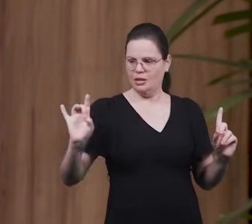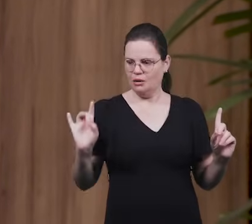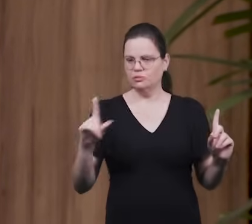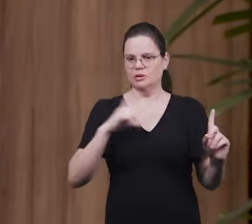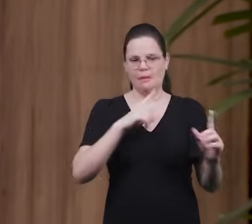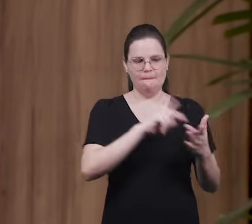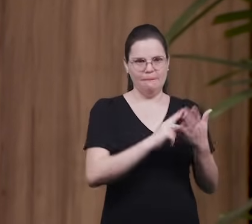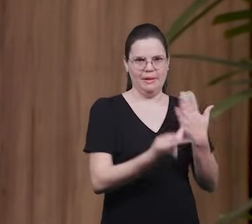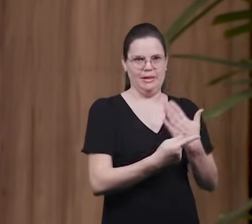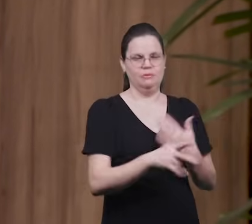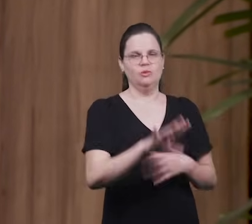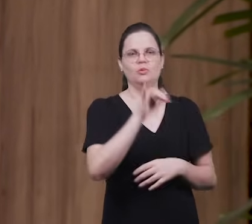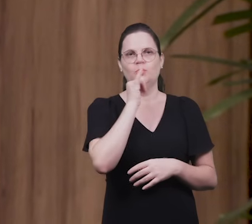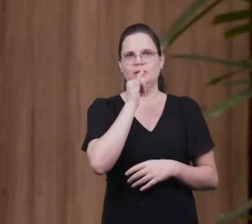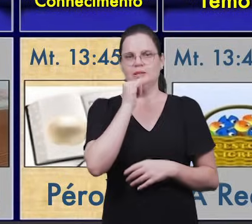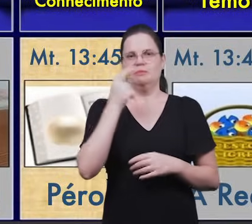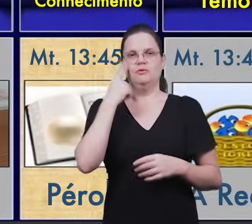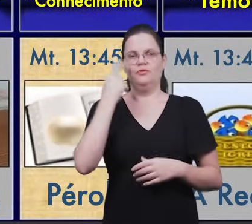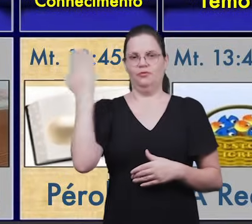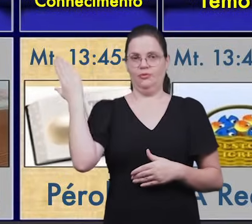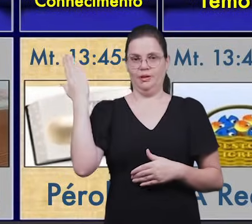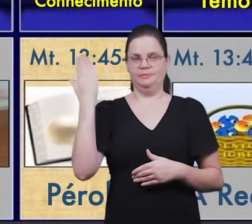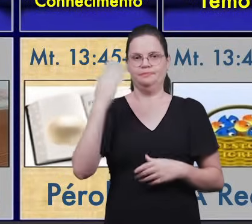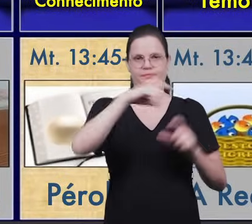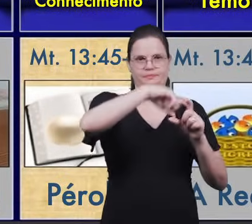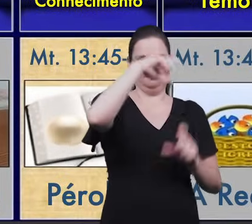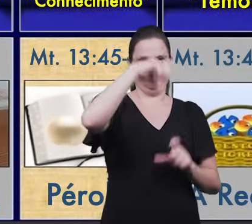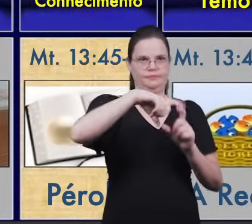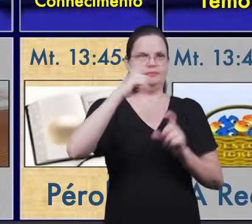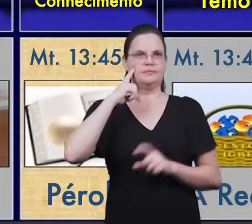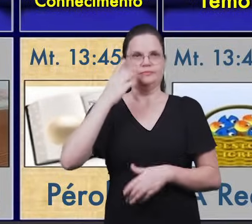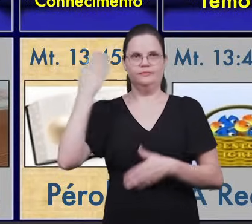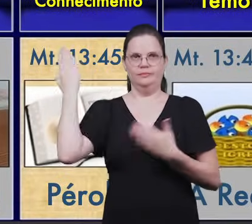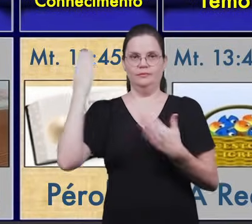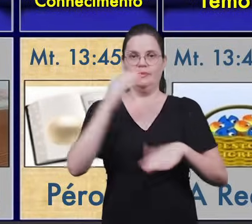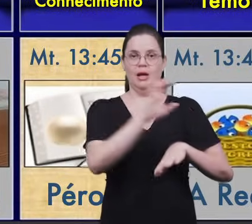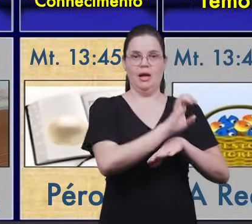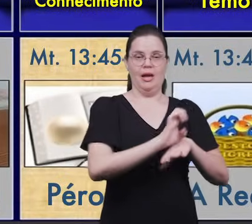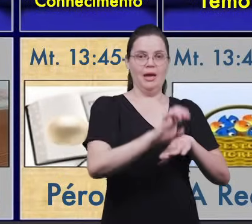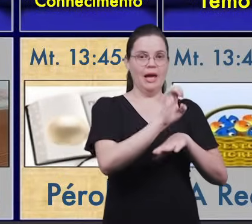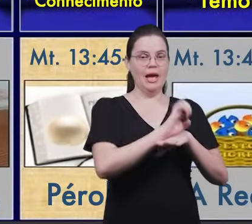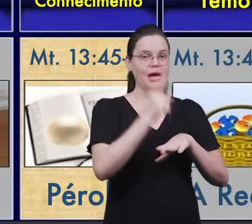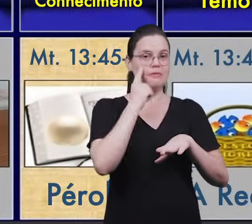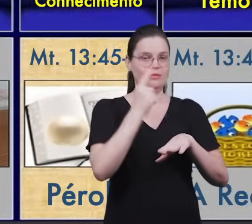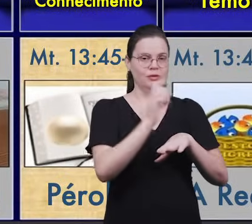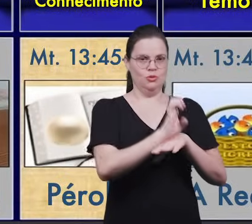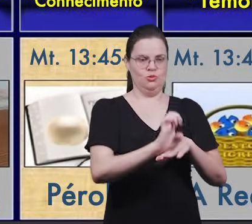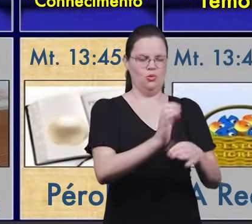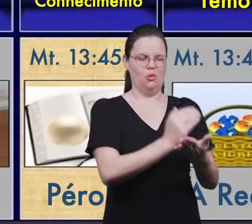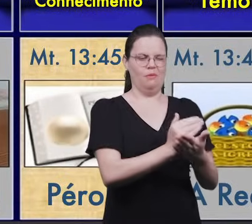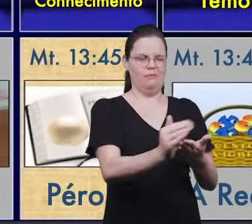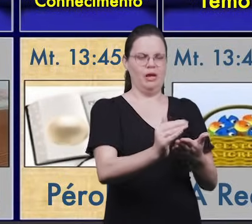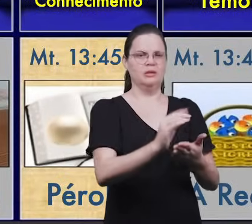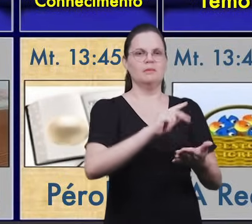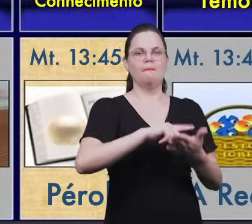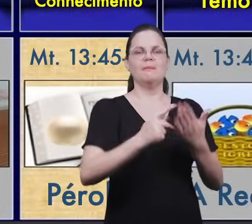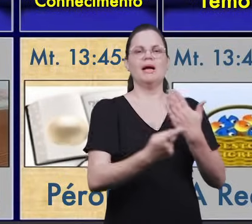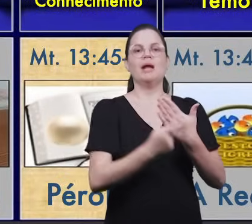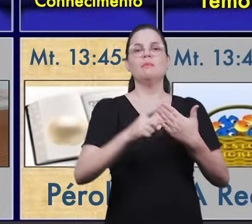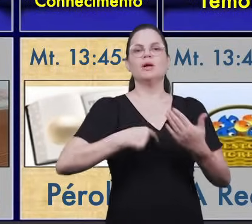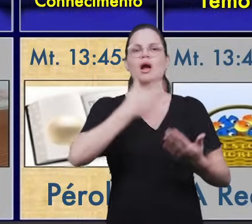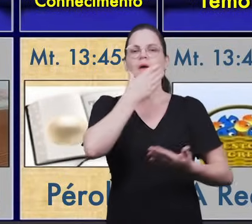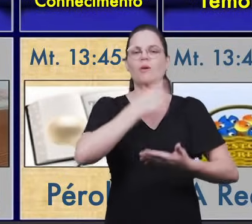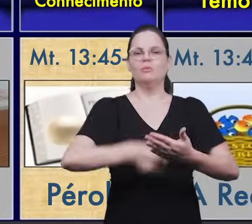uma parábola. Por exemplo, conforme o gráfico que nós temos aqui, esse quadro, na igreja de Éfeso, que era o início da igreja, nós temos a parábola do